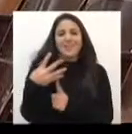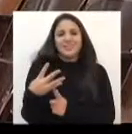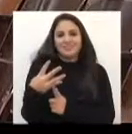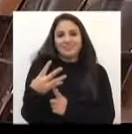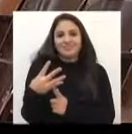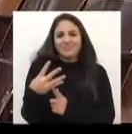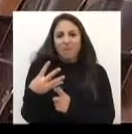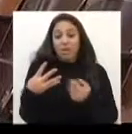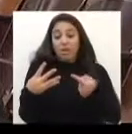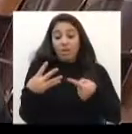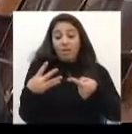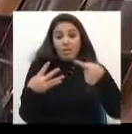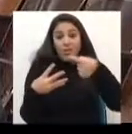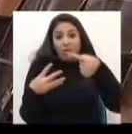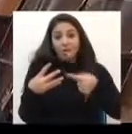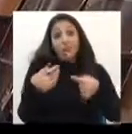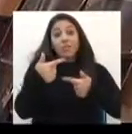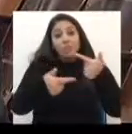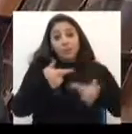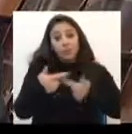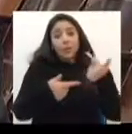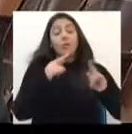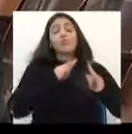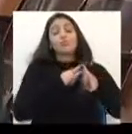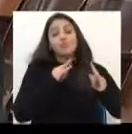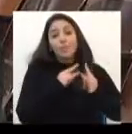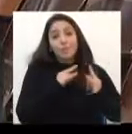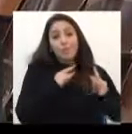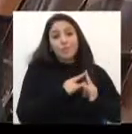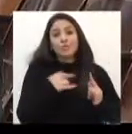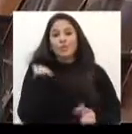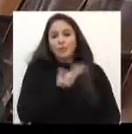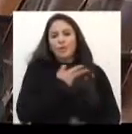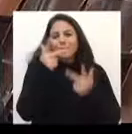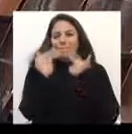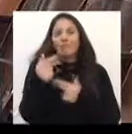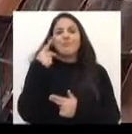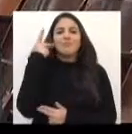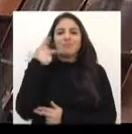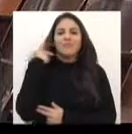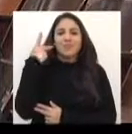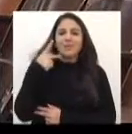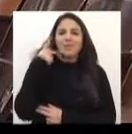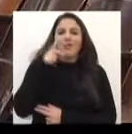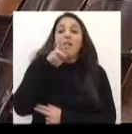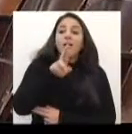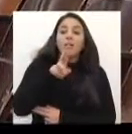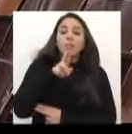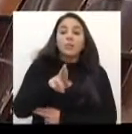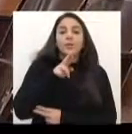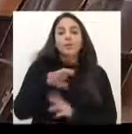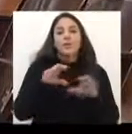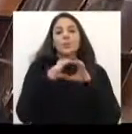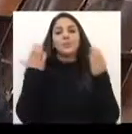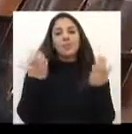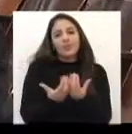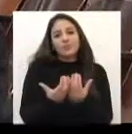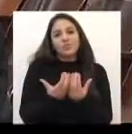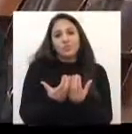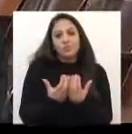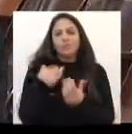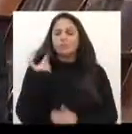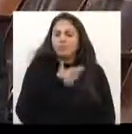trabalhados pelas entidades, nós, quanto Câmara de Vereadores, dando uma resposta para a comunidade, nós